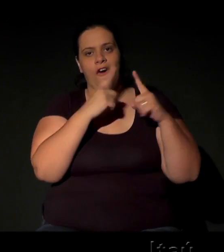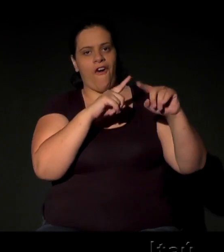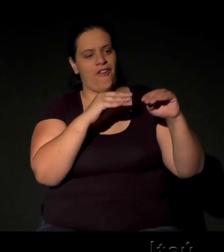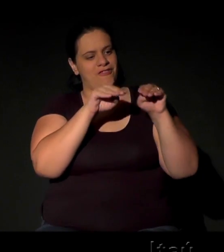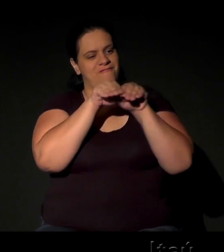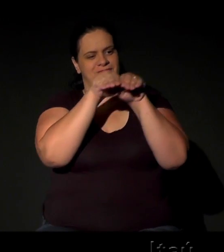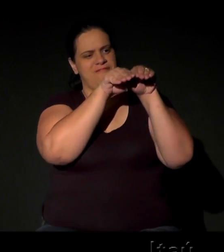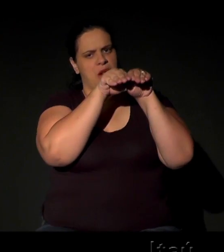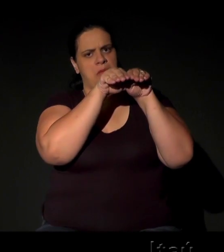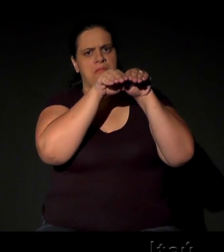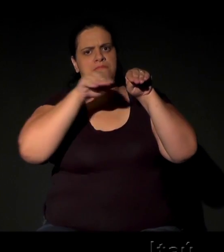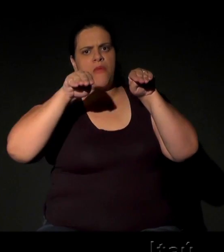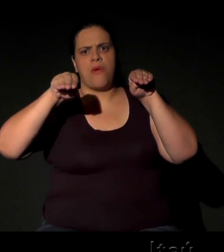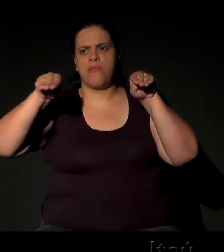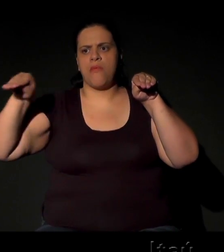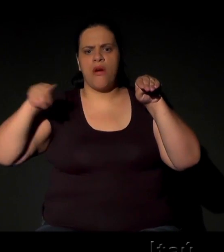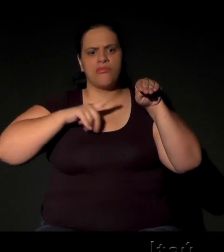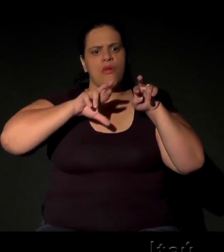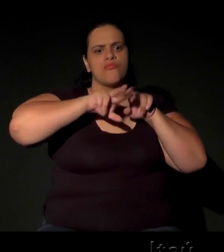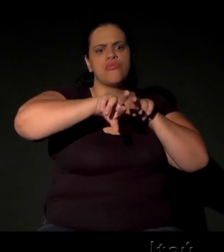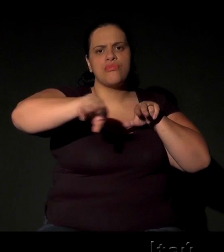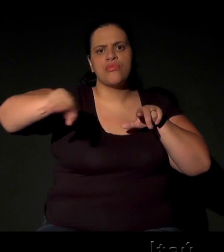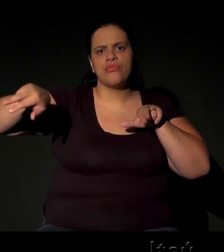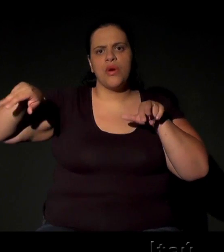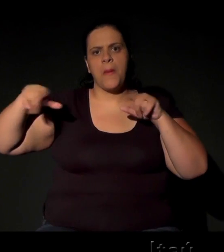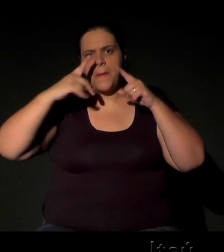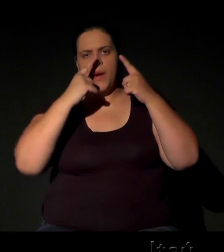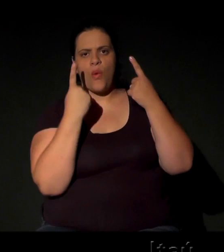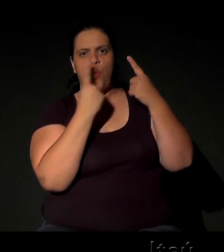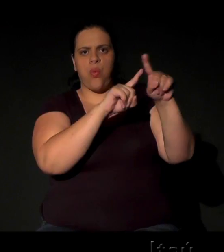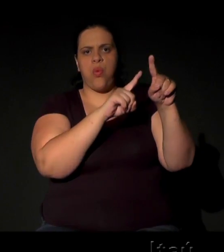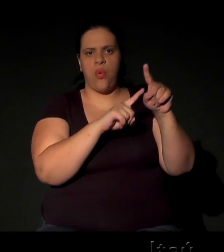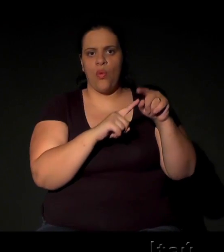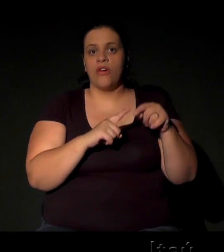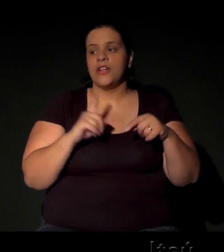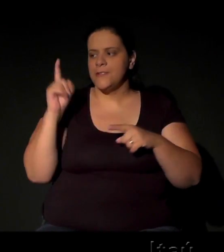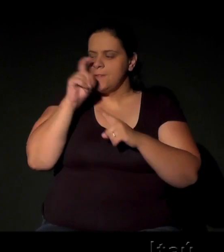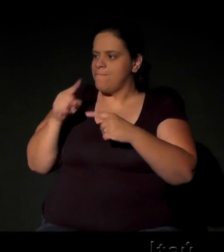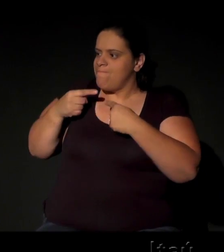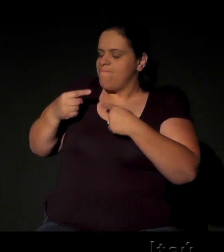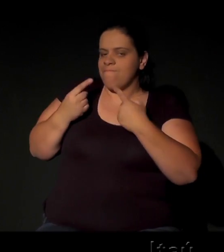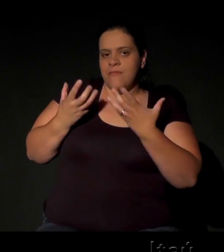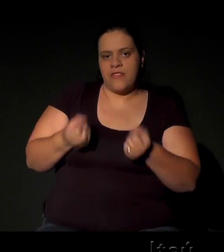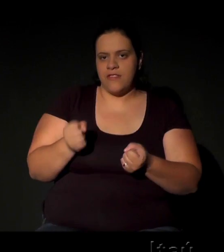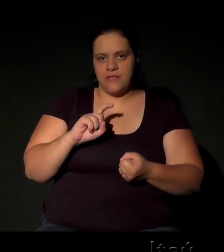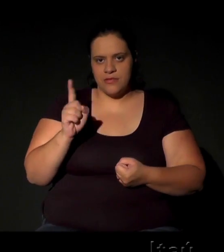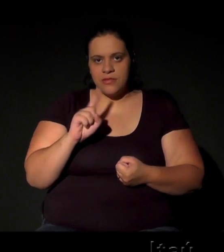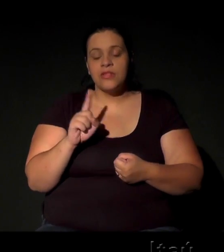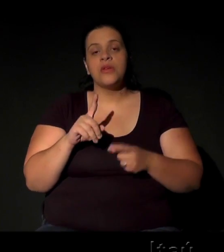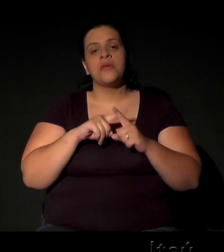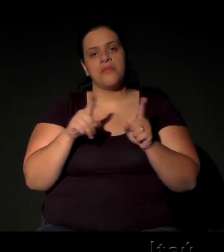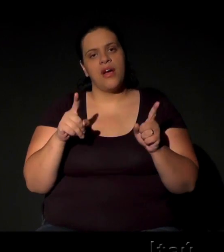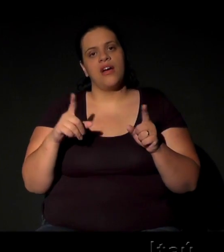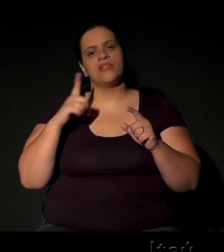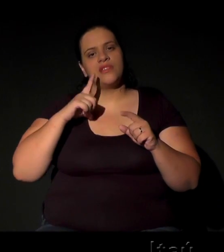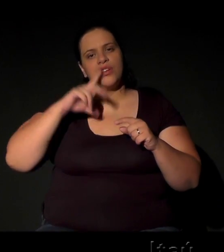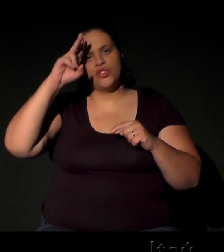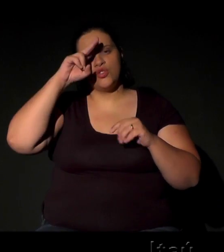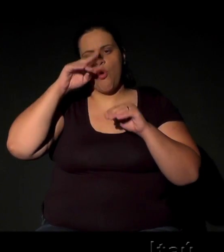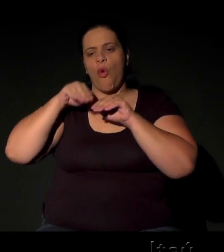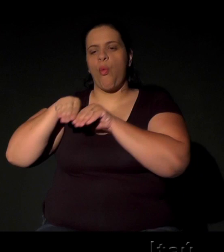no no no poder né naquilo que é a norma e e o quanto que isso é difícil mas o fato de existir essa história